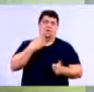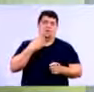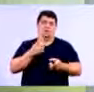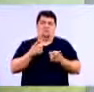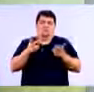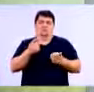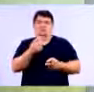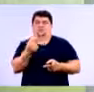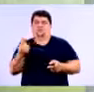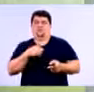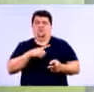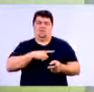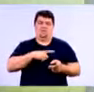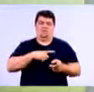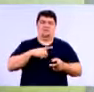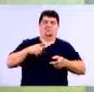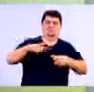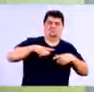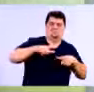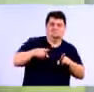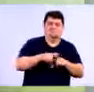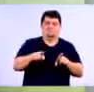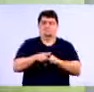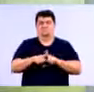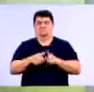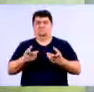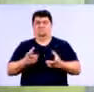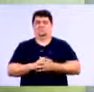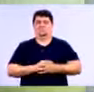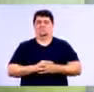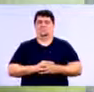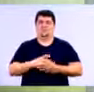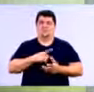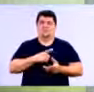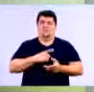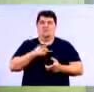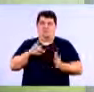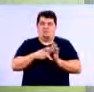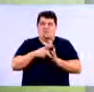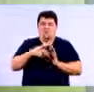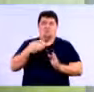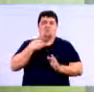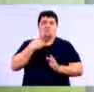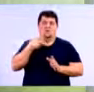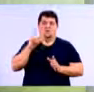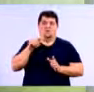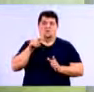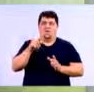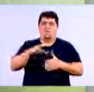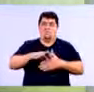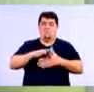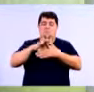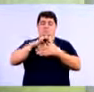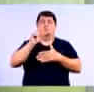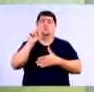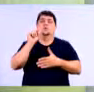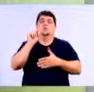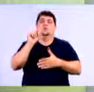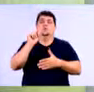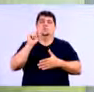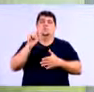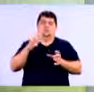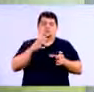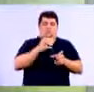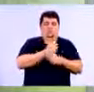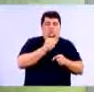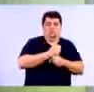dinheiro, o banco vende serviço, né? Então, assim, o negócio do banco é vender serviço, mas o produto principal do valor desse serviço agregado ao